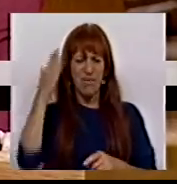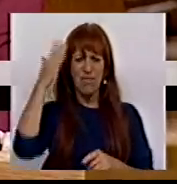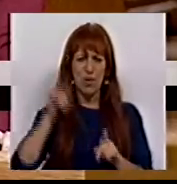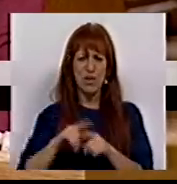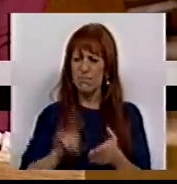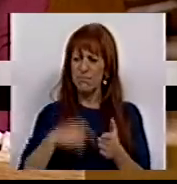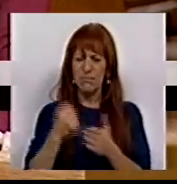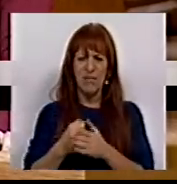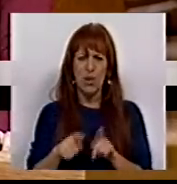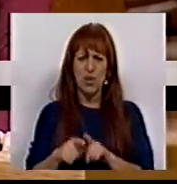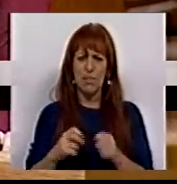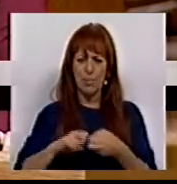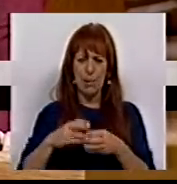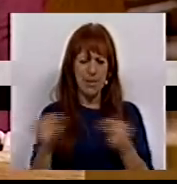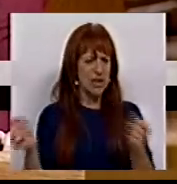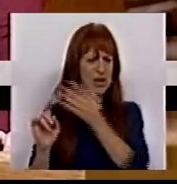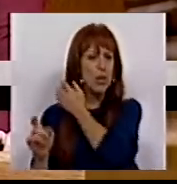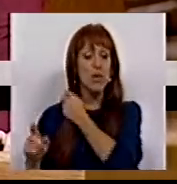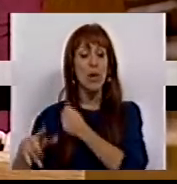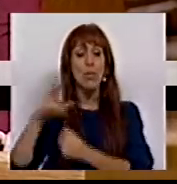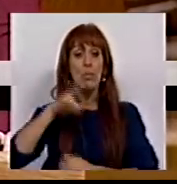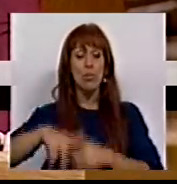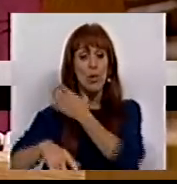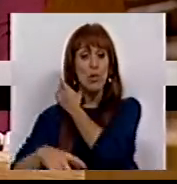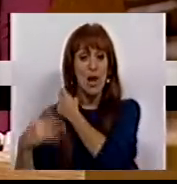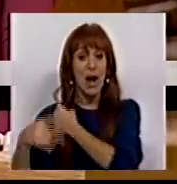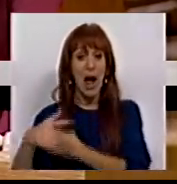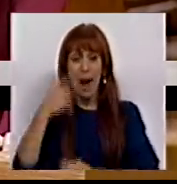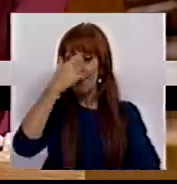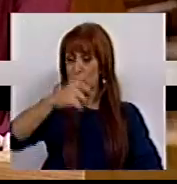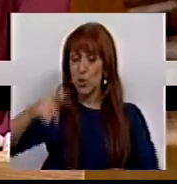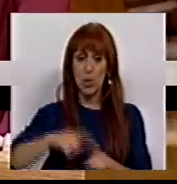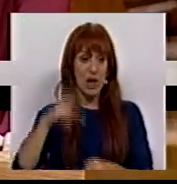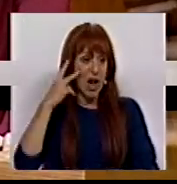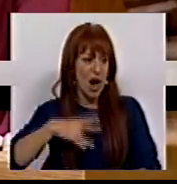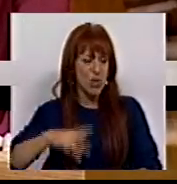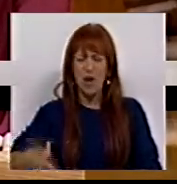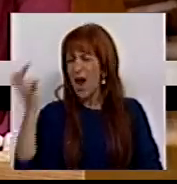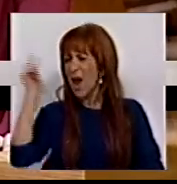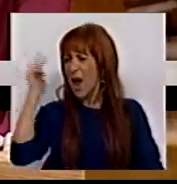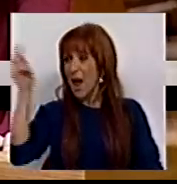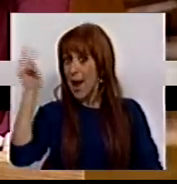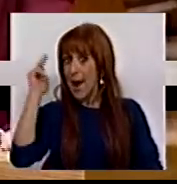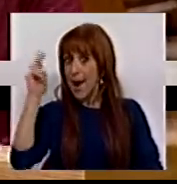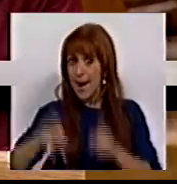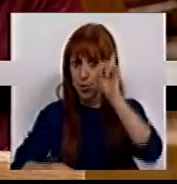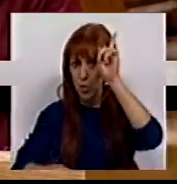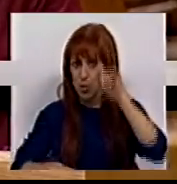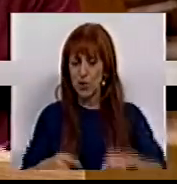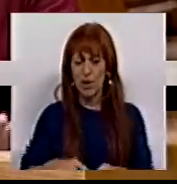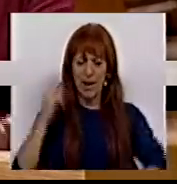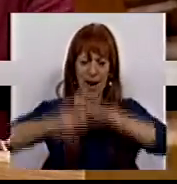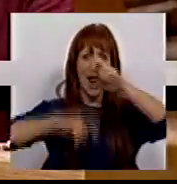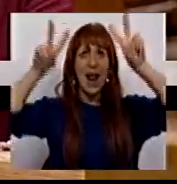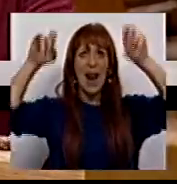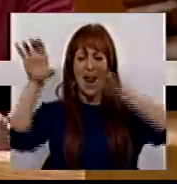perspectiva de efetiva resolução do problema. No nosso país existem pessoas que sobrevivem há anos, neste